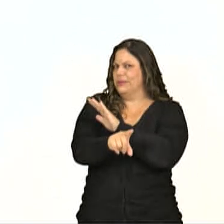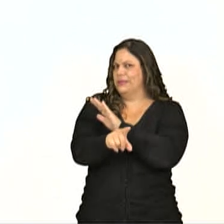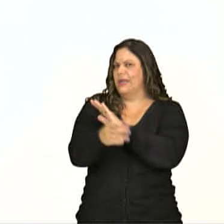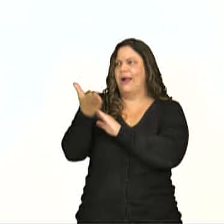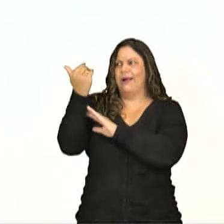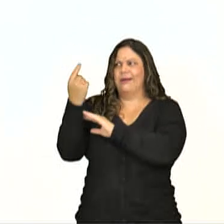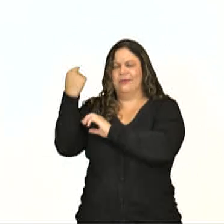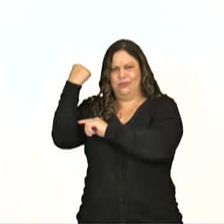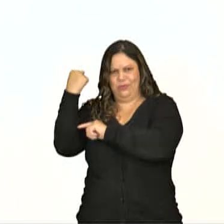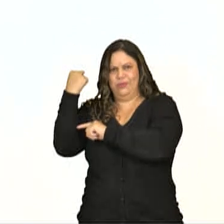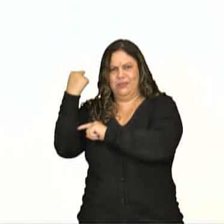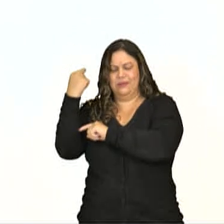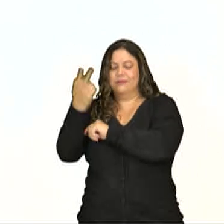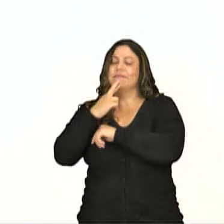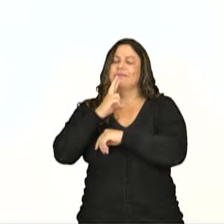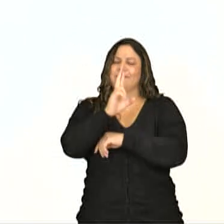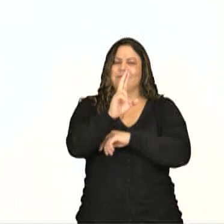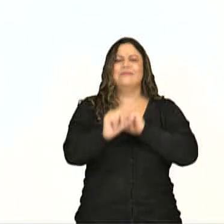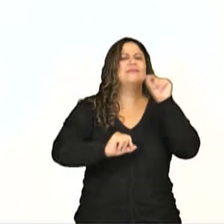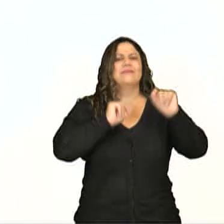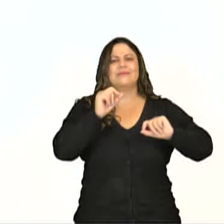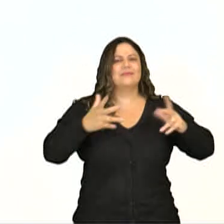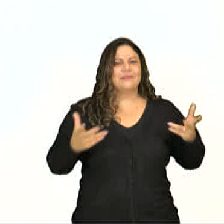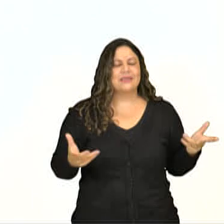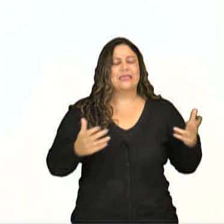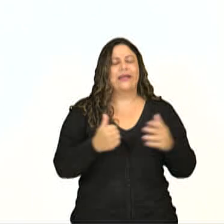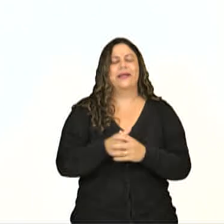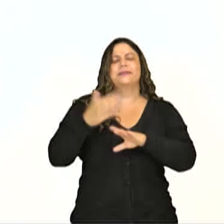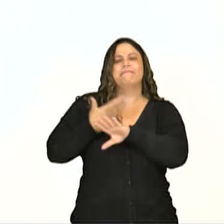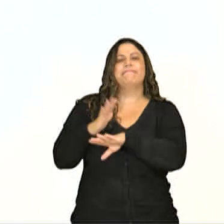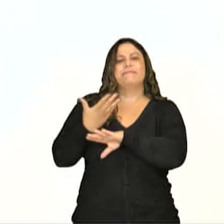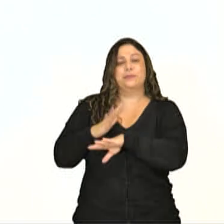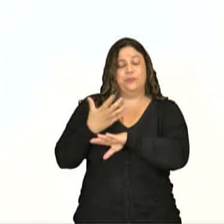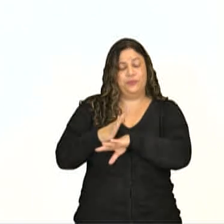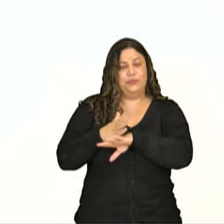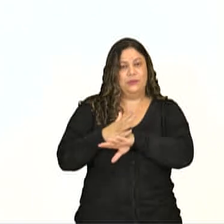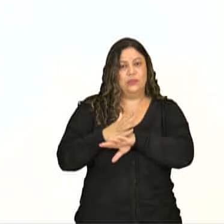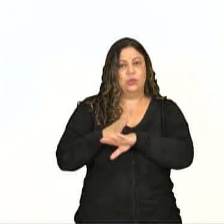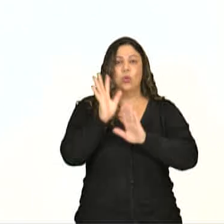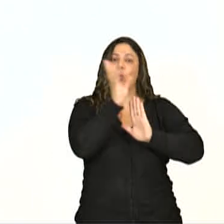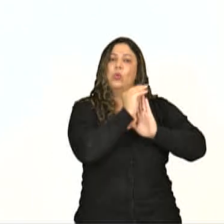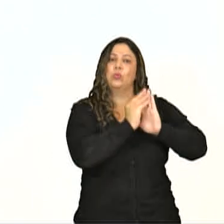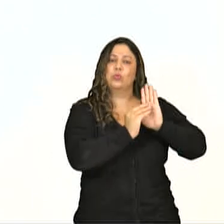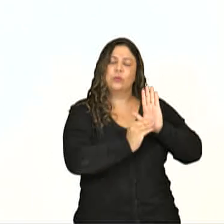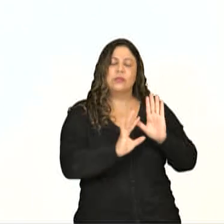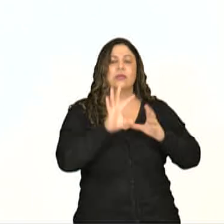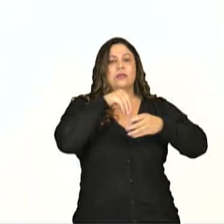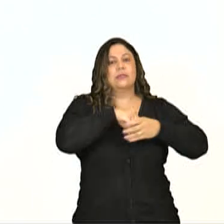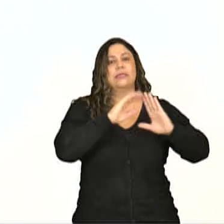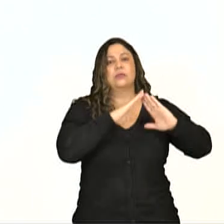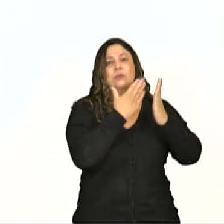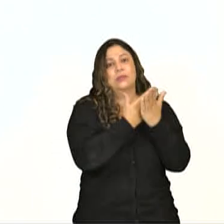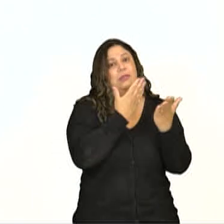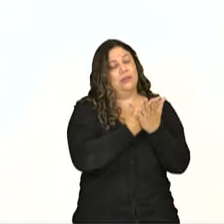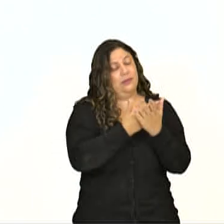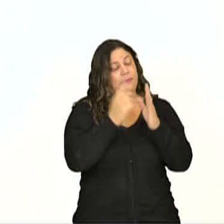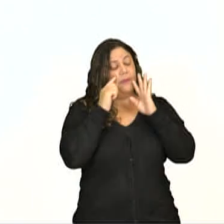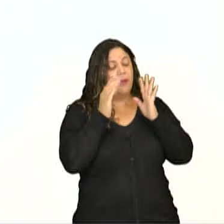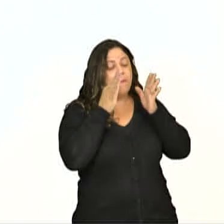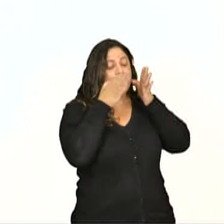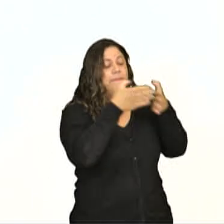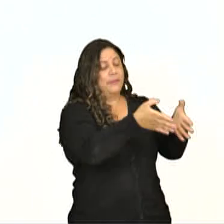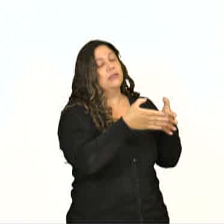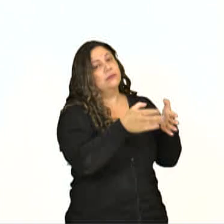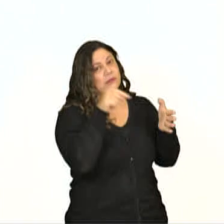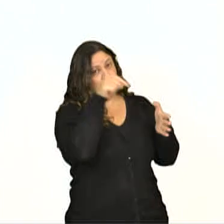Então, a cultura corporal de movimento, sendo uma prática corporal com seus conteúdos no âmbito escolar, então pensando na cultura